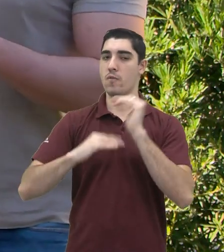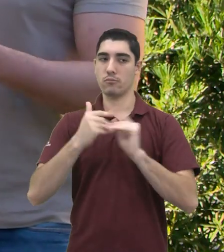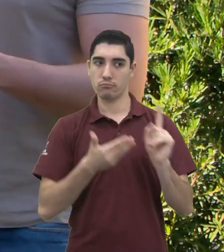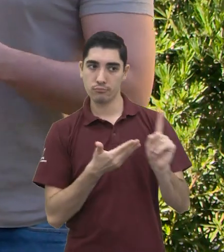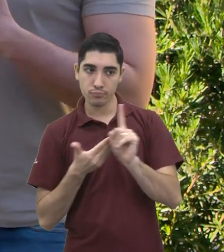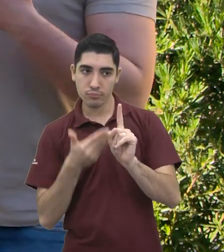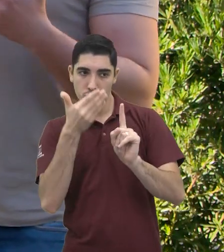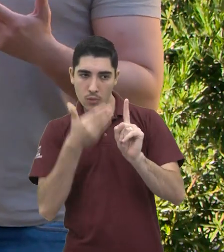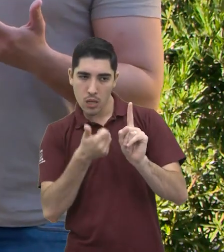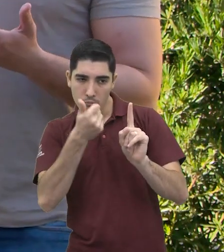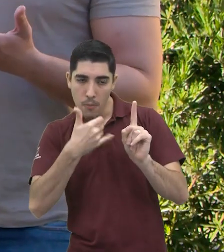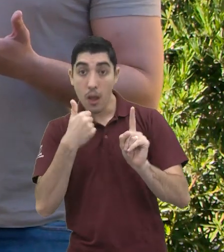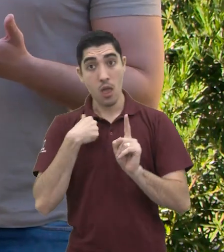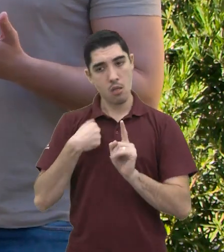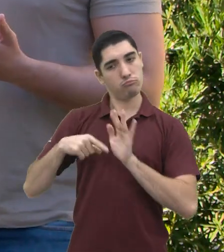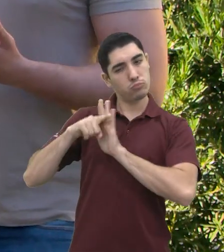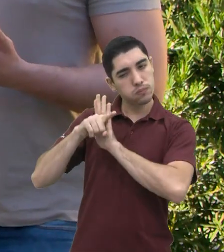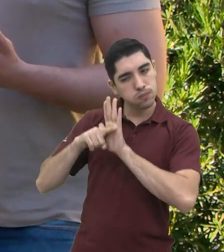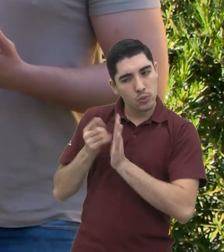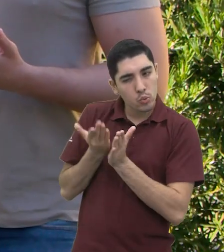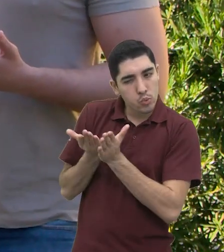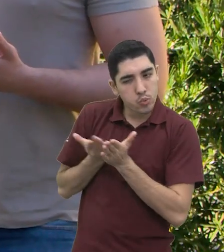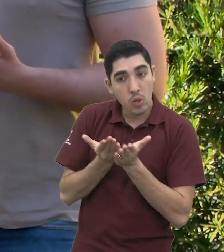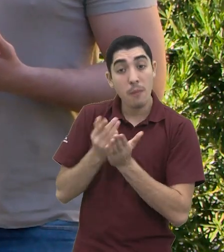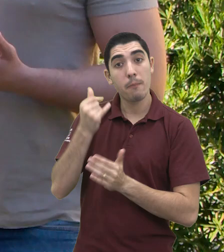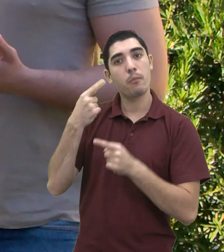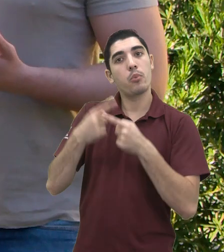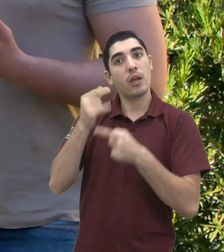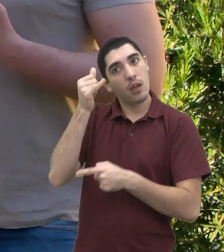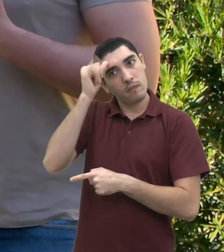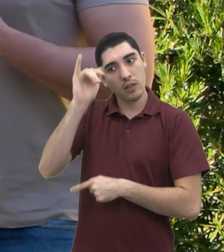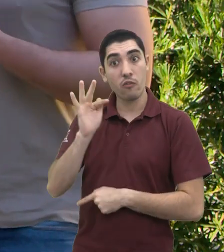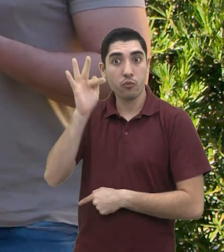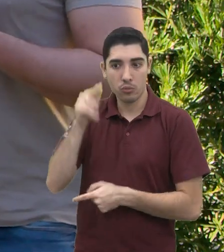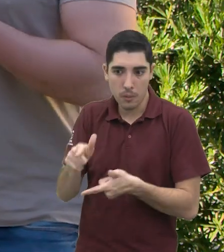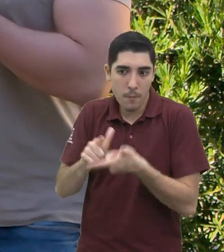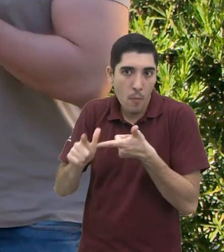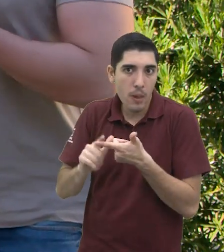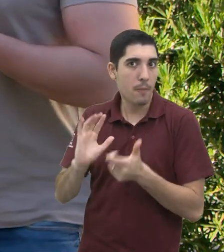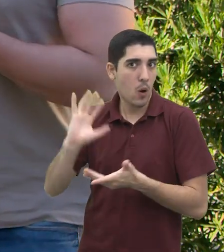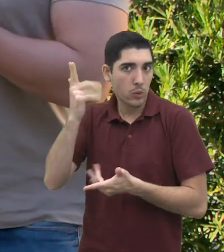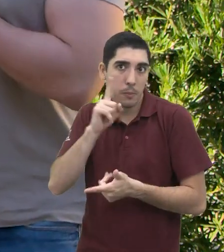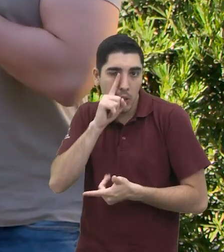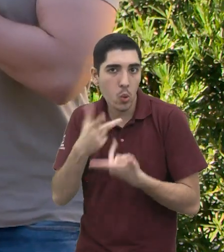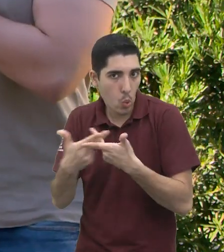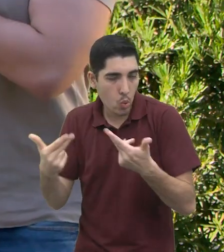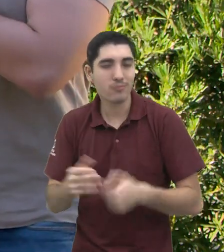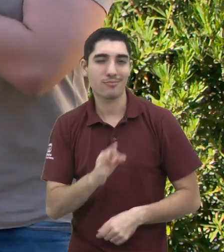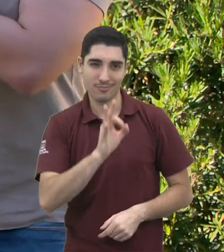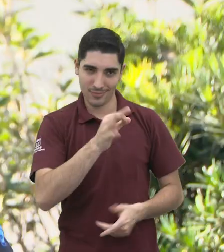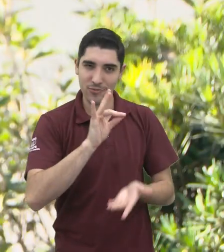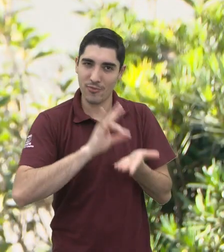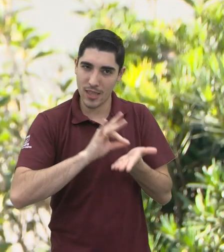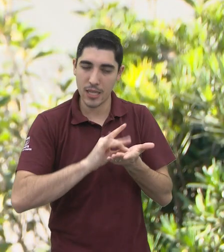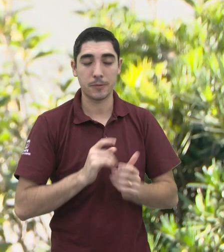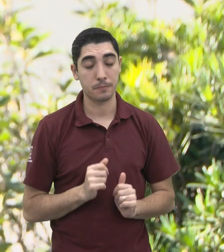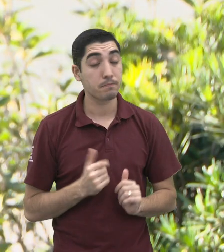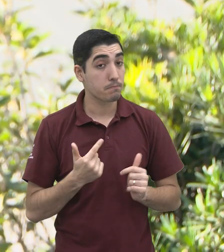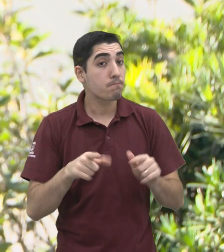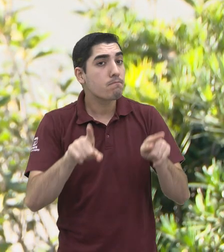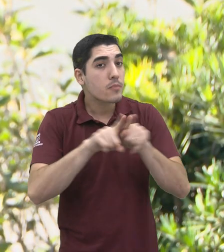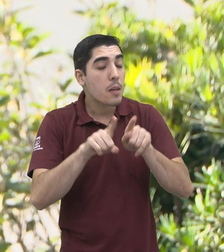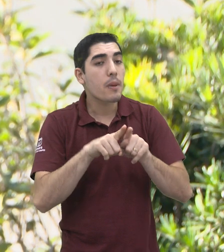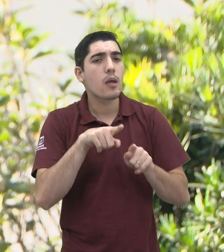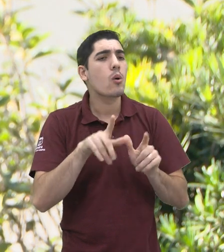no assunto, estude para você não acabar levando esse animalzinho para uma situação até perigosa para ele, Com né? certeza, com certeza. mas em